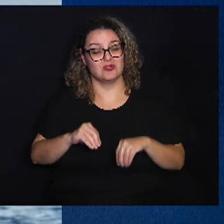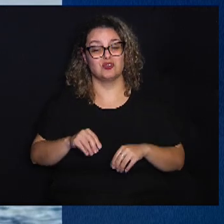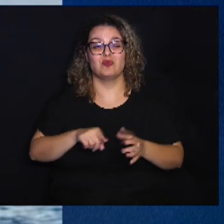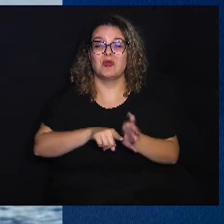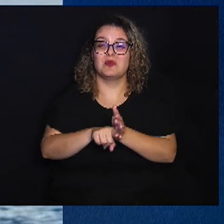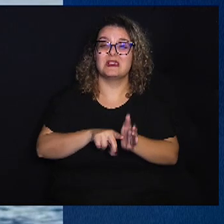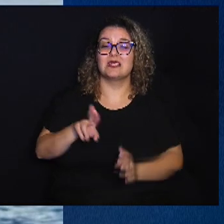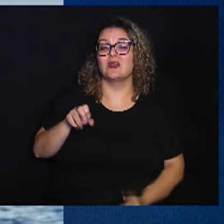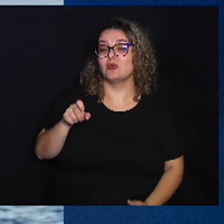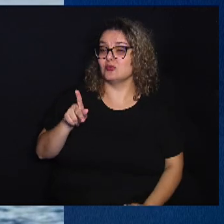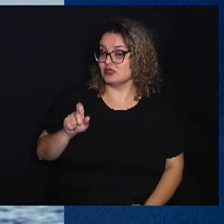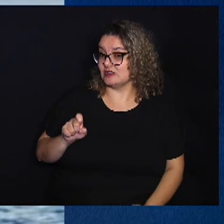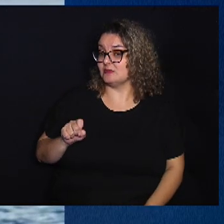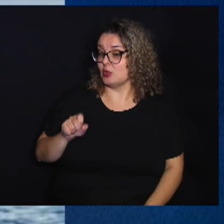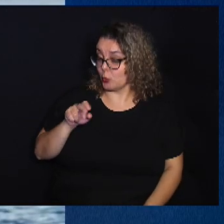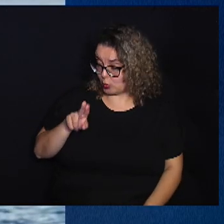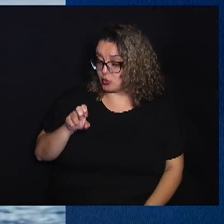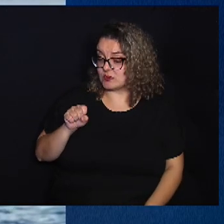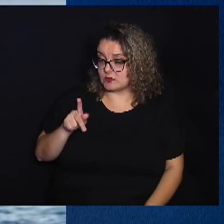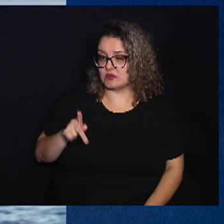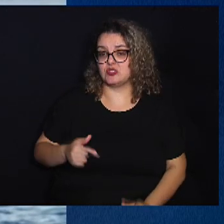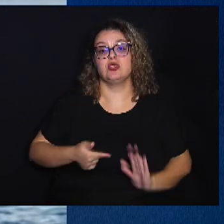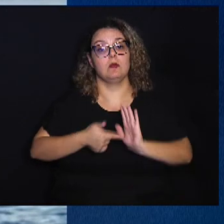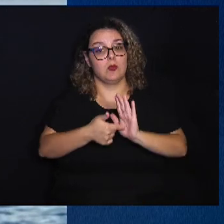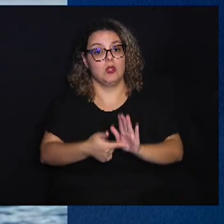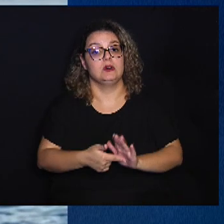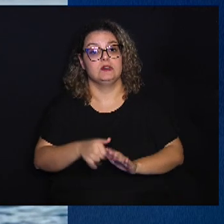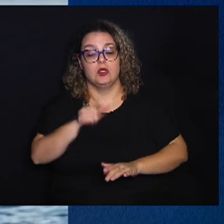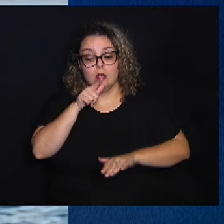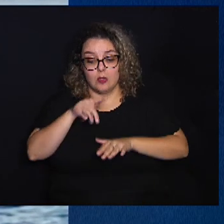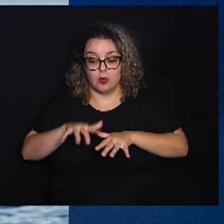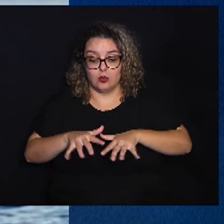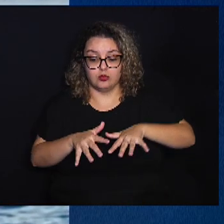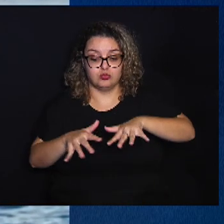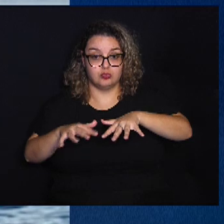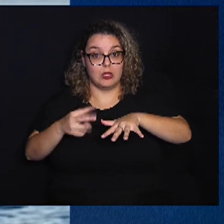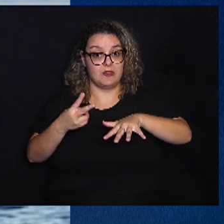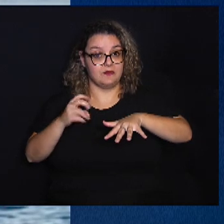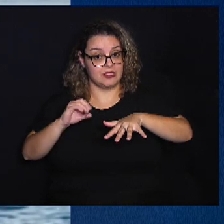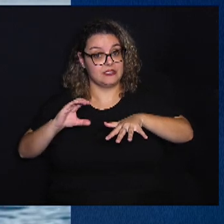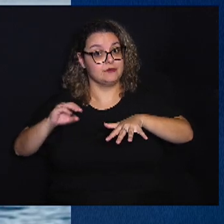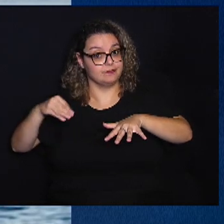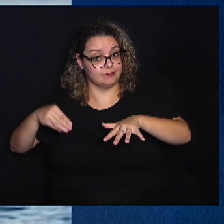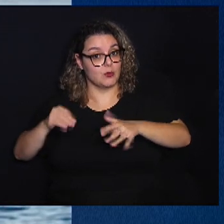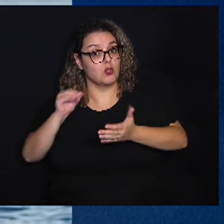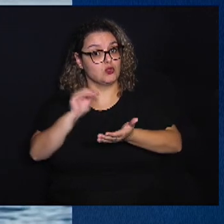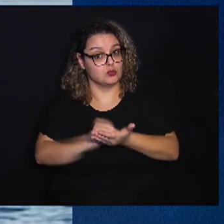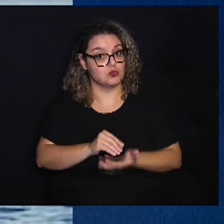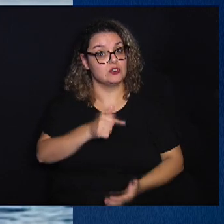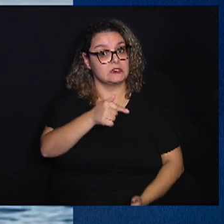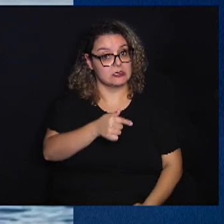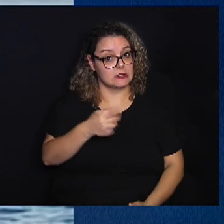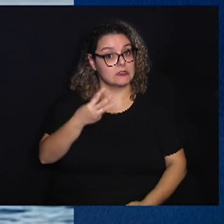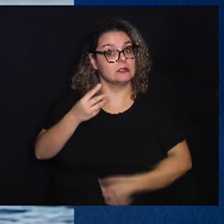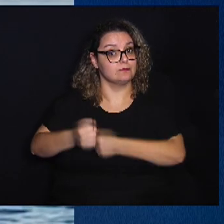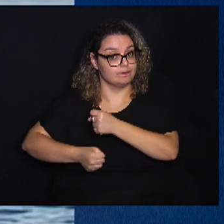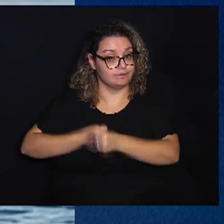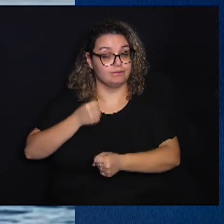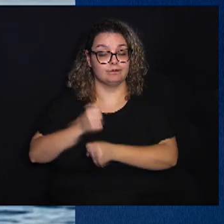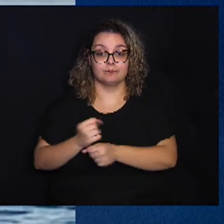já mostra que o nível do mar do estado de São Paulo subiu 20 centímetros nos últimos 73 anos e